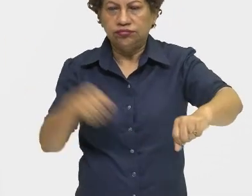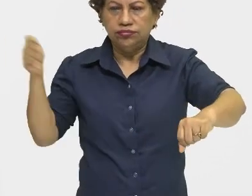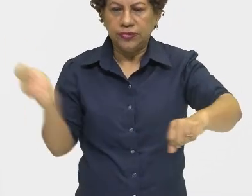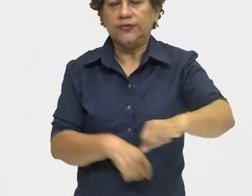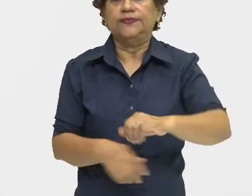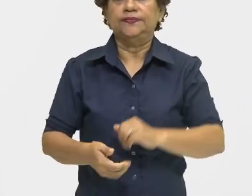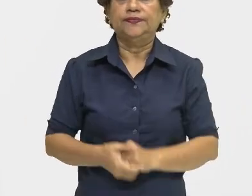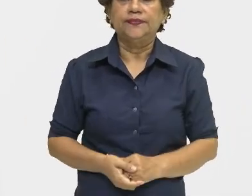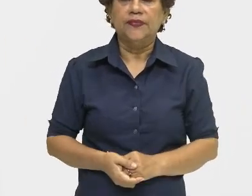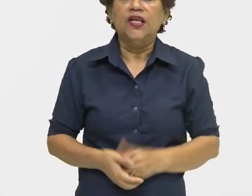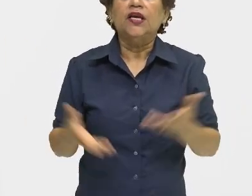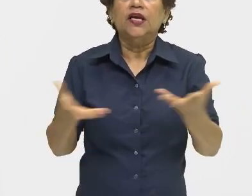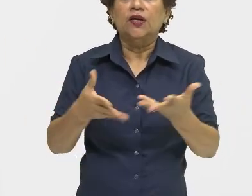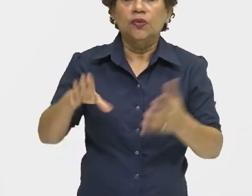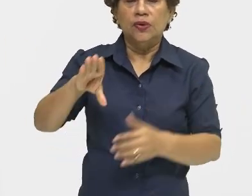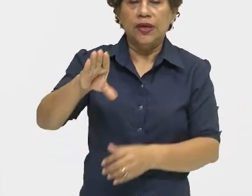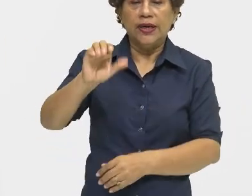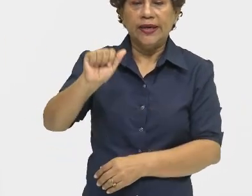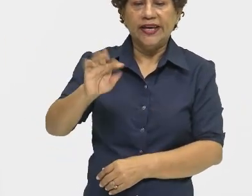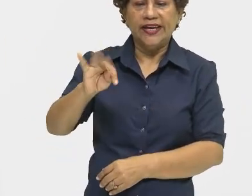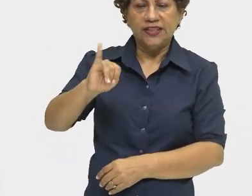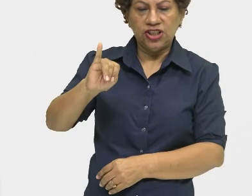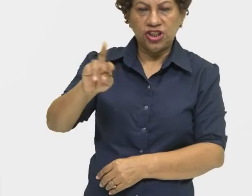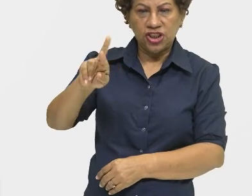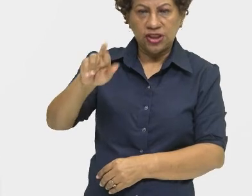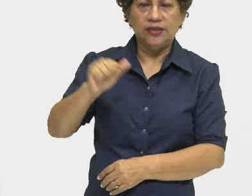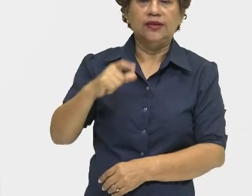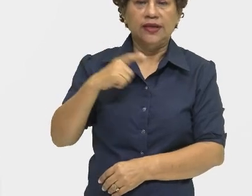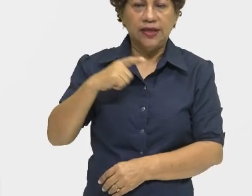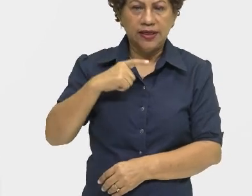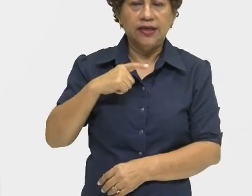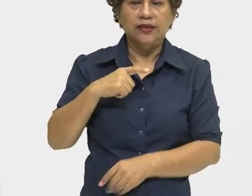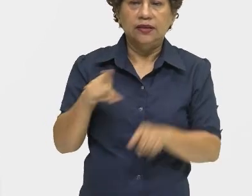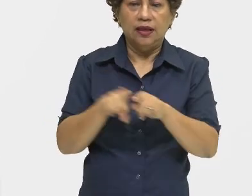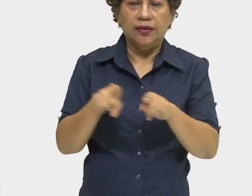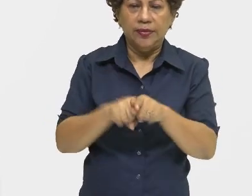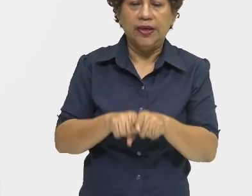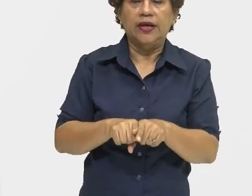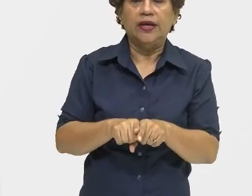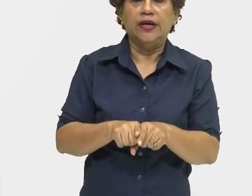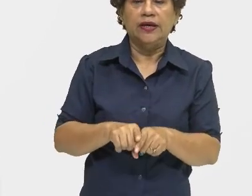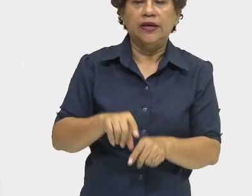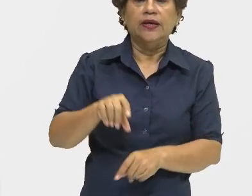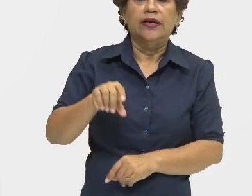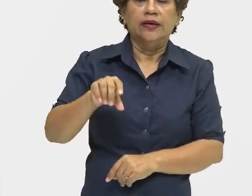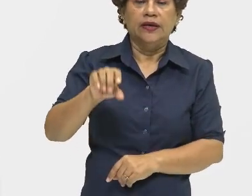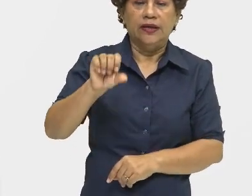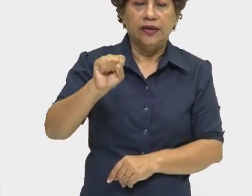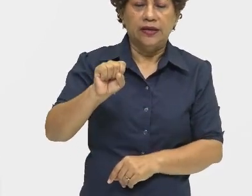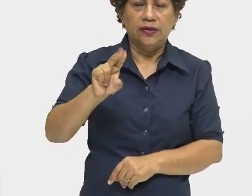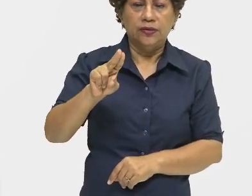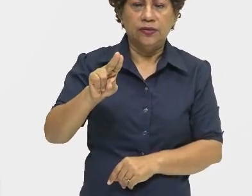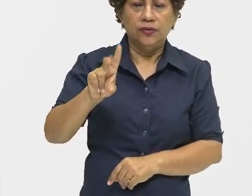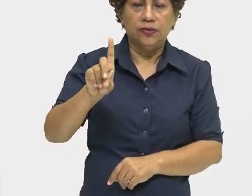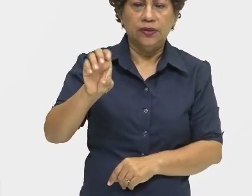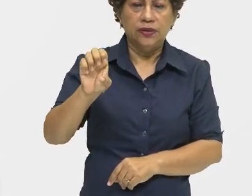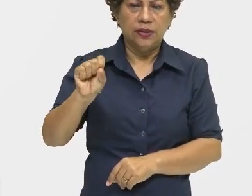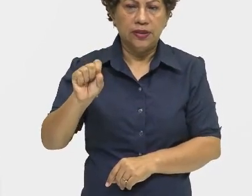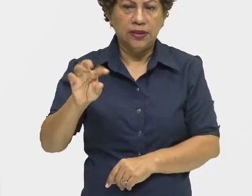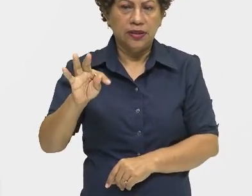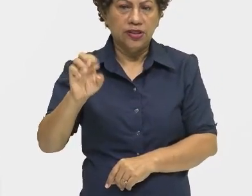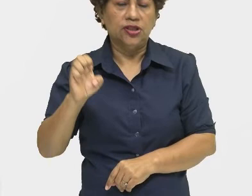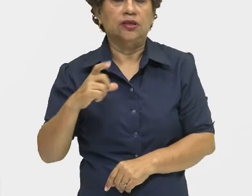sudeste, executada por algumas regiões, exclusivamente por homens, organizados em duas